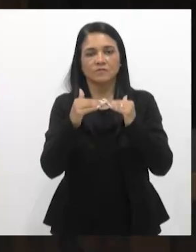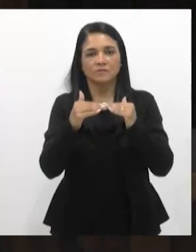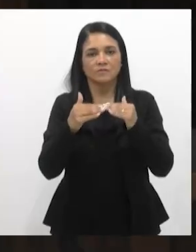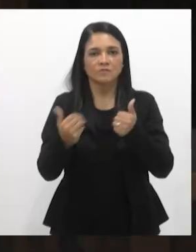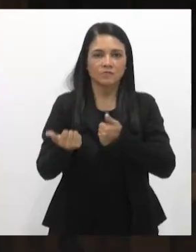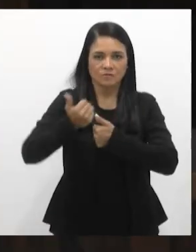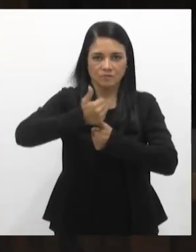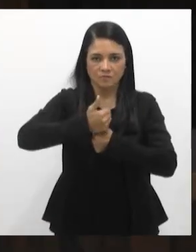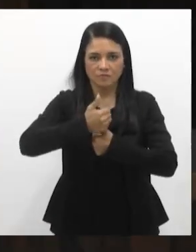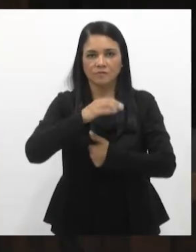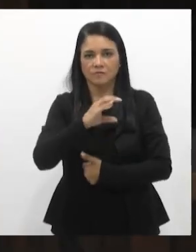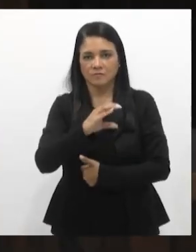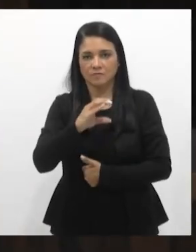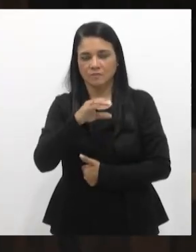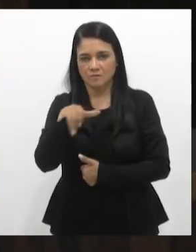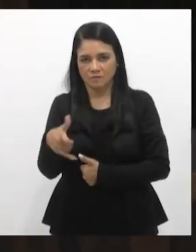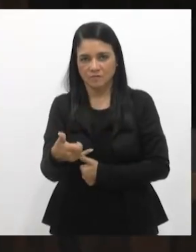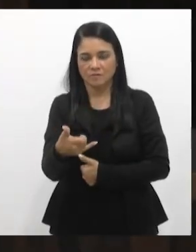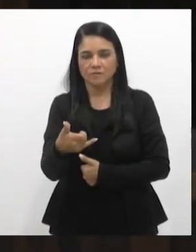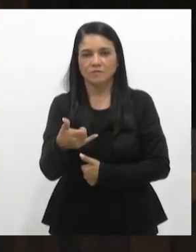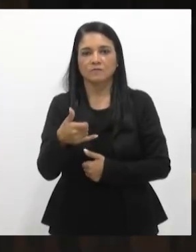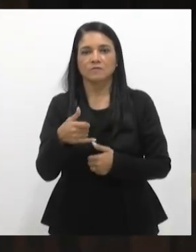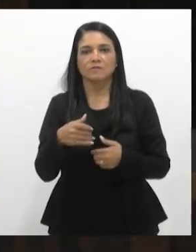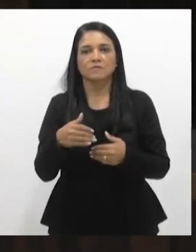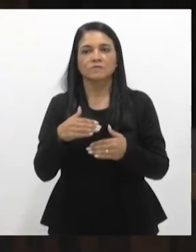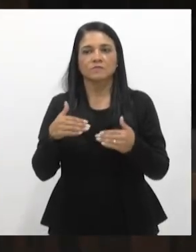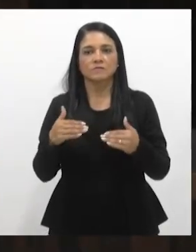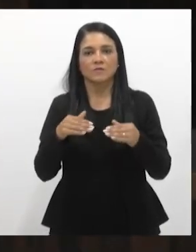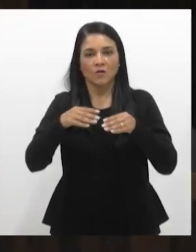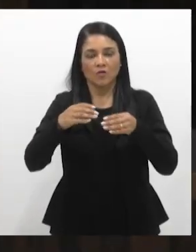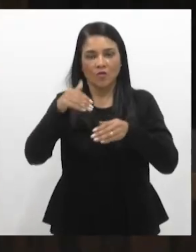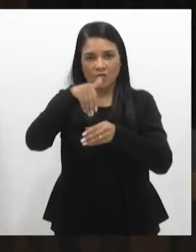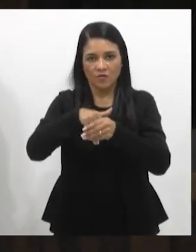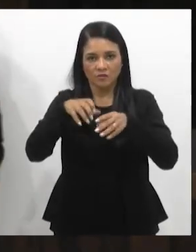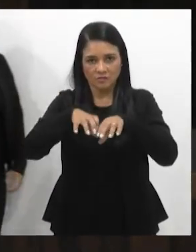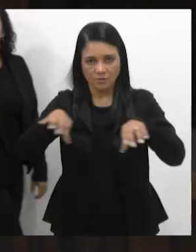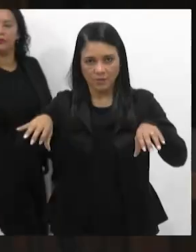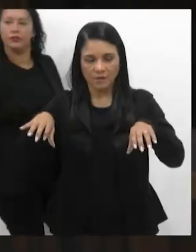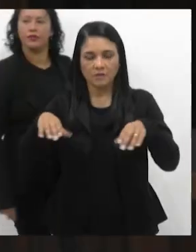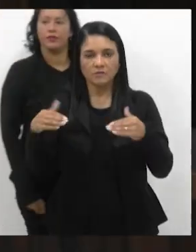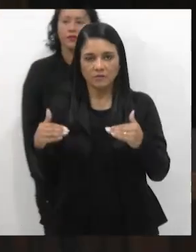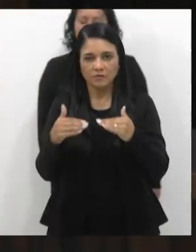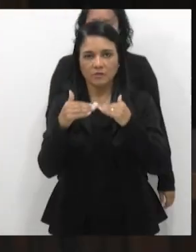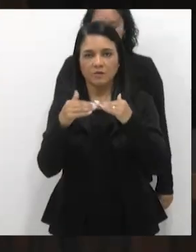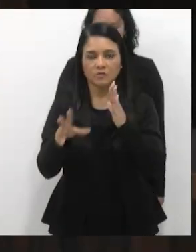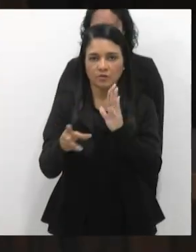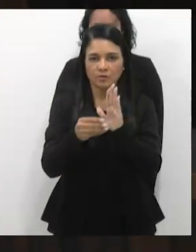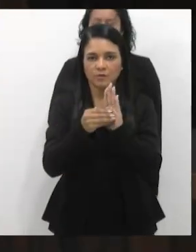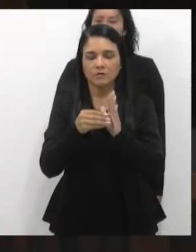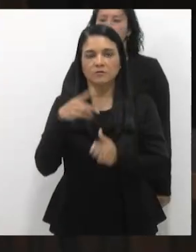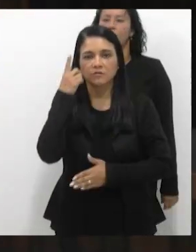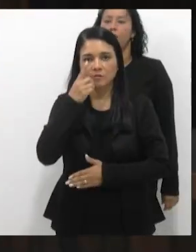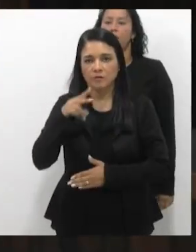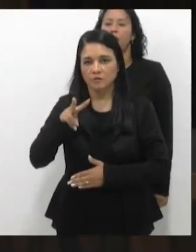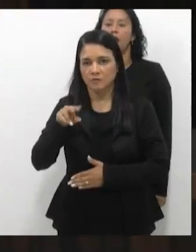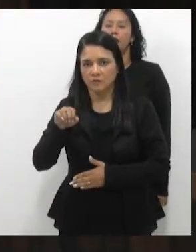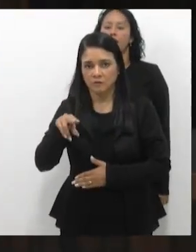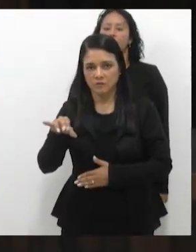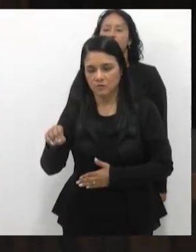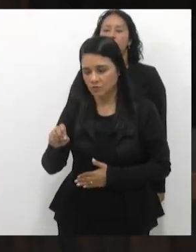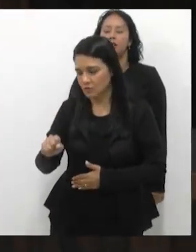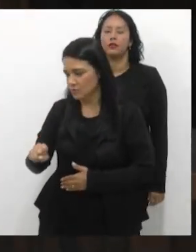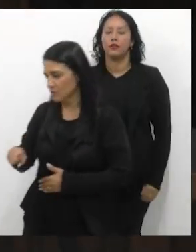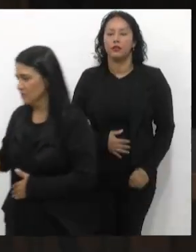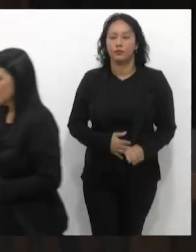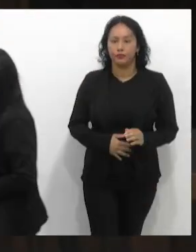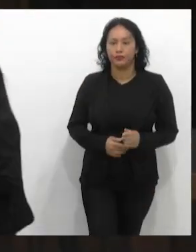com substitutivo da CCJ, com voto em separado, favorável com emendas do deputado Vinícius Cozzolino. De